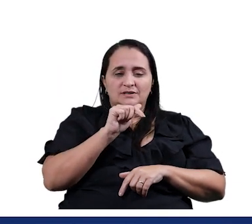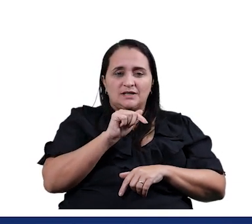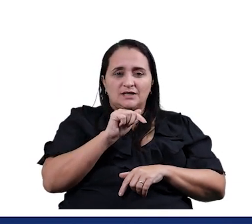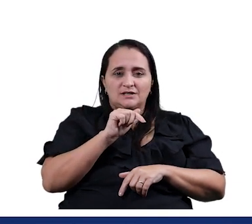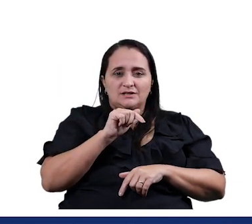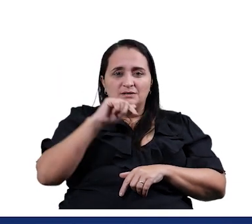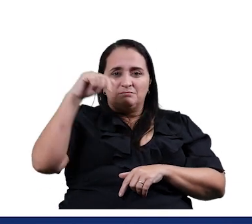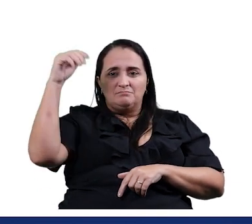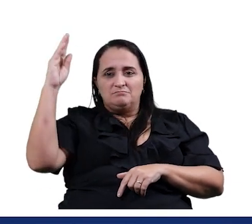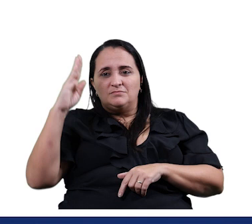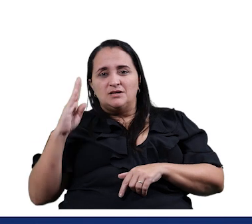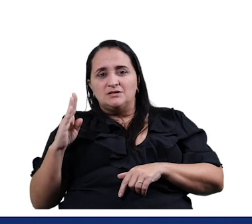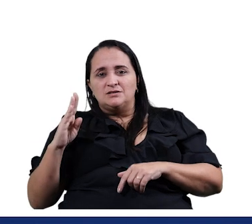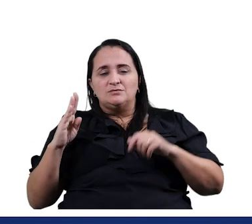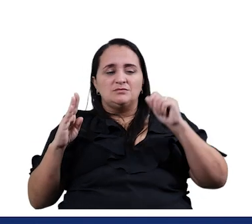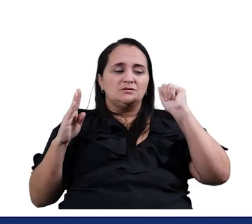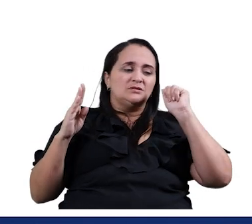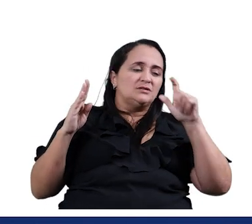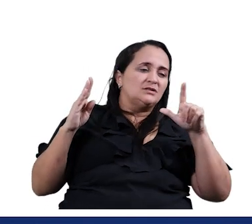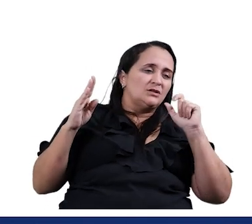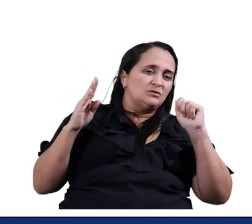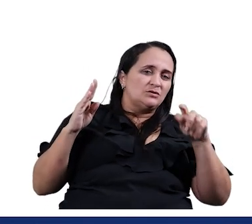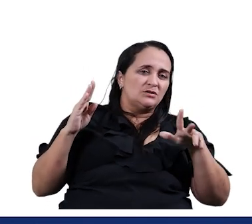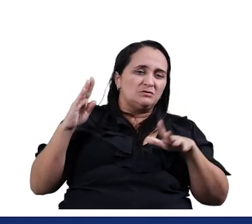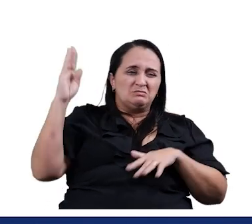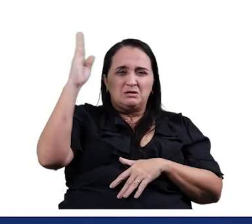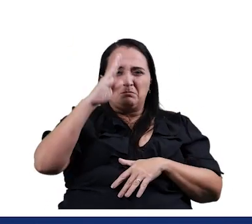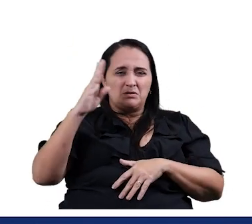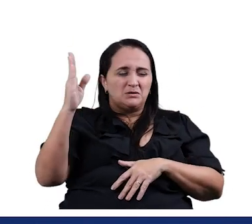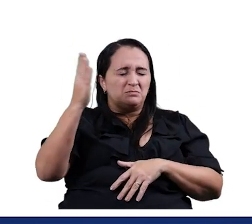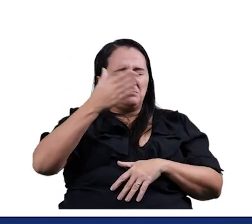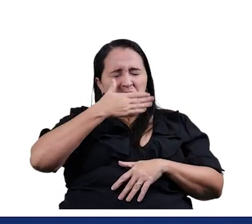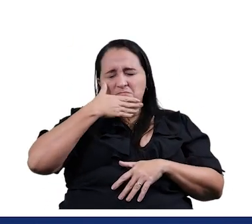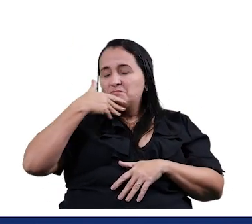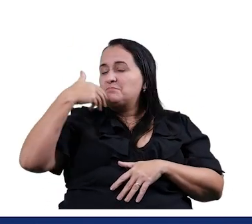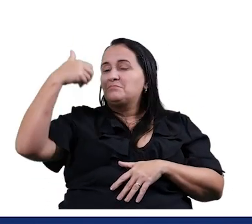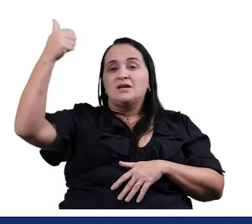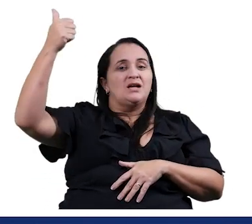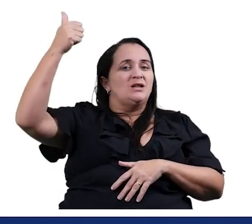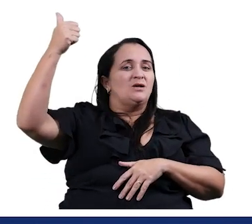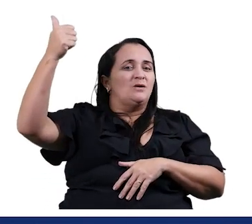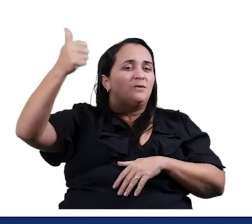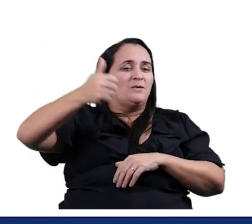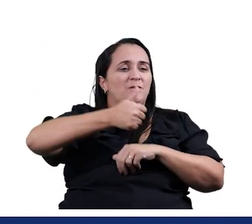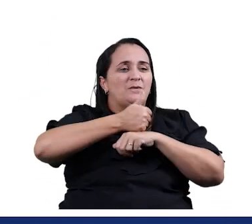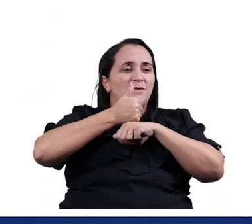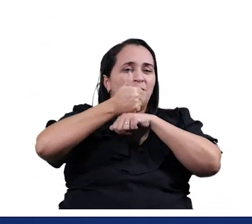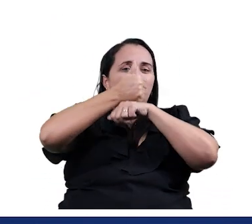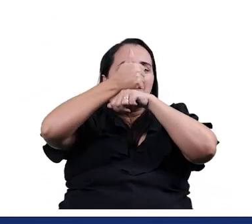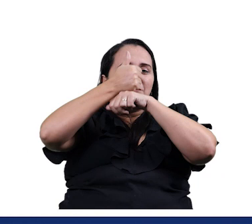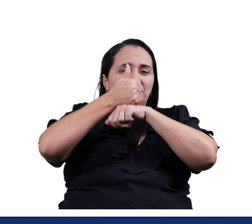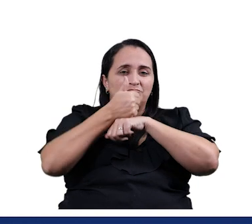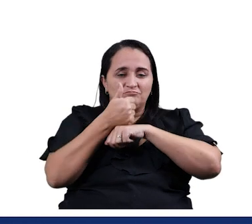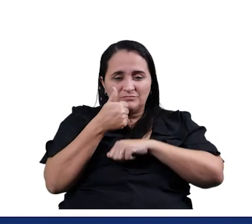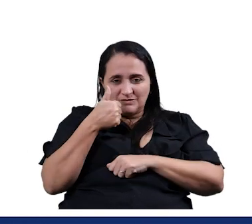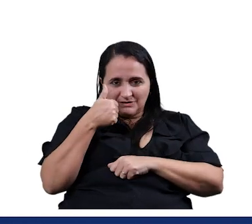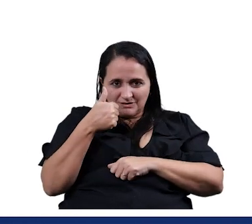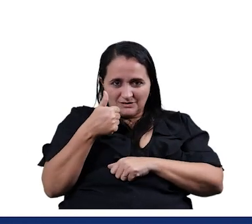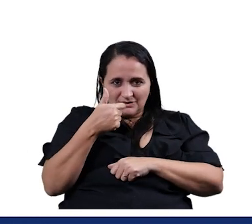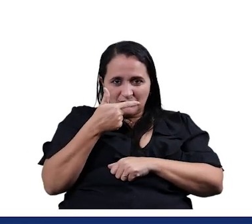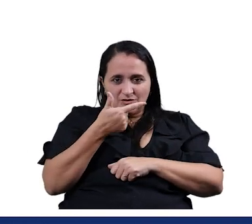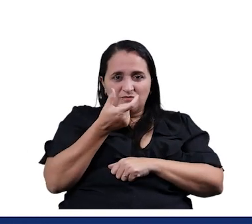entre Brasil e Estados Unidos, a seleção brasileira levou a melhor, com uma vitória de